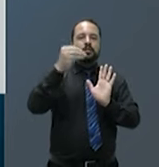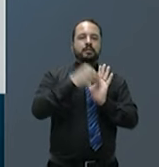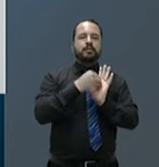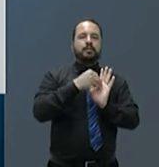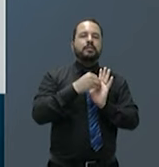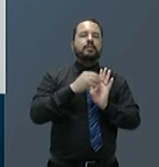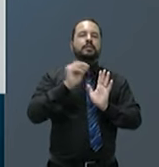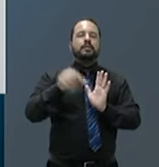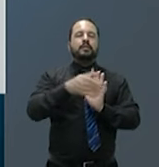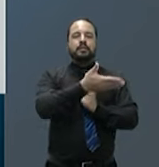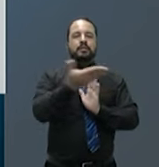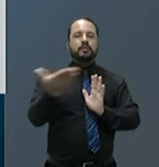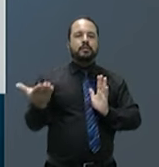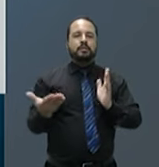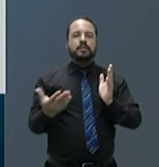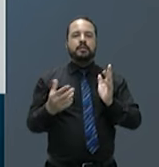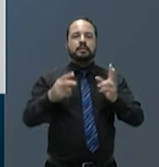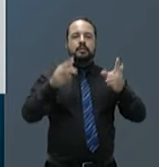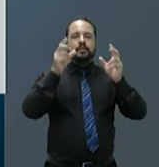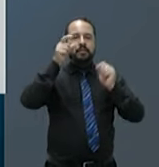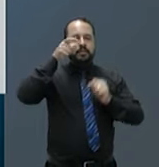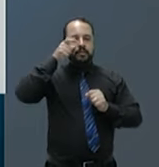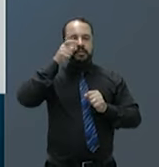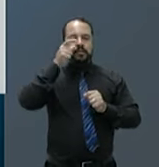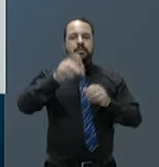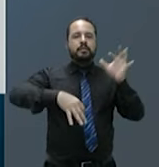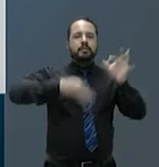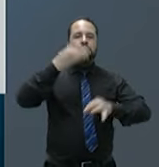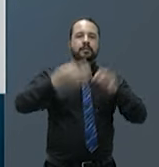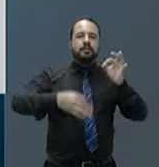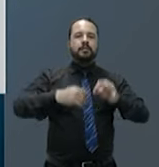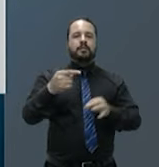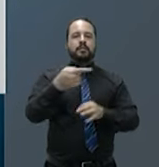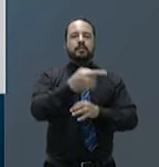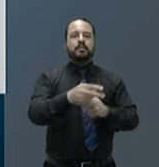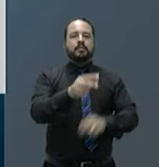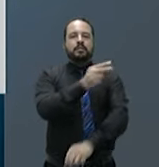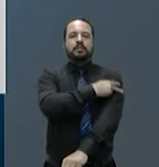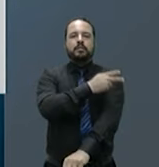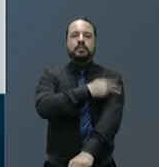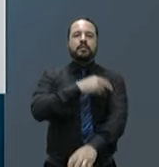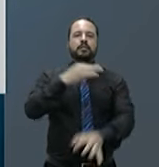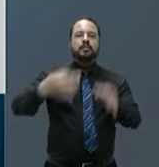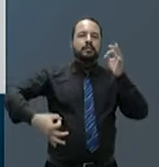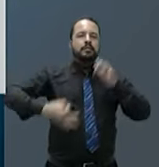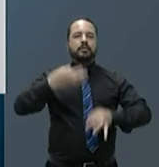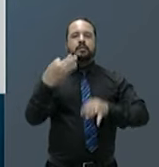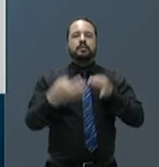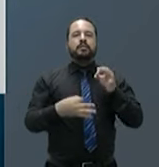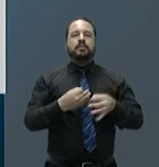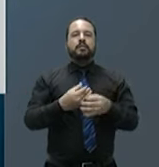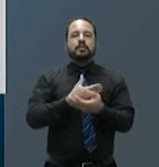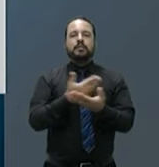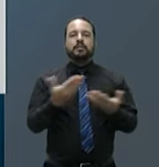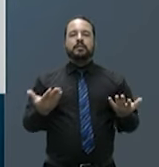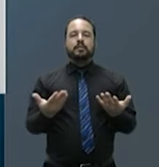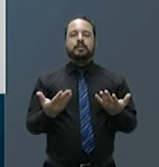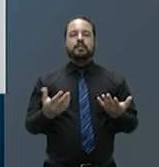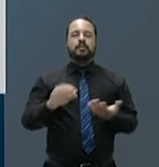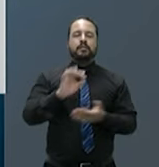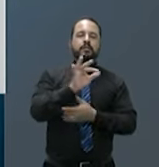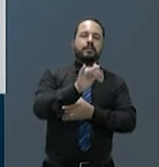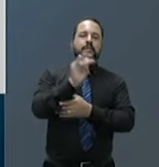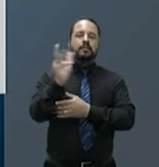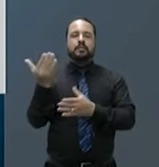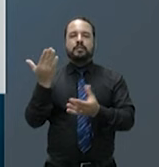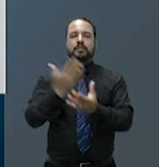outros julgadores para o fato de que o oficial de justiça, Carlos Calvô, que fez a citação da Westland no